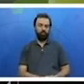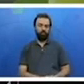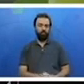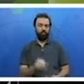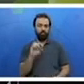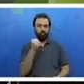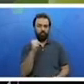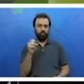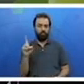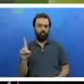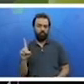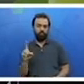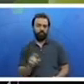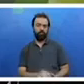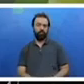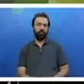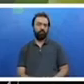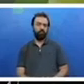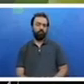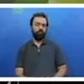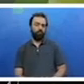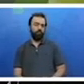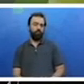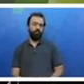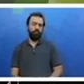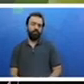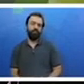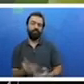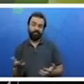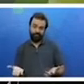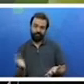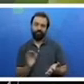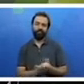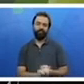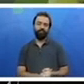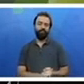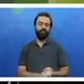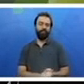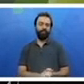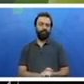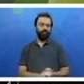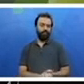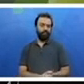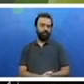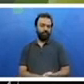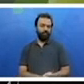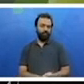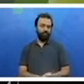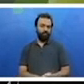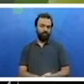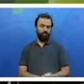que dá 81. Vocês já estão acostumados com essa conta. Ok, pessoal.